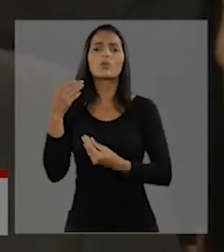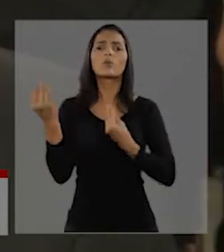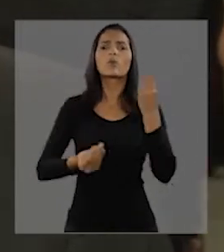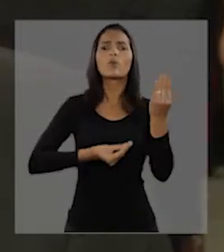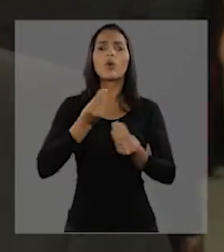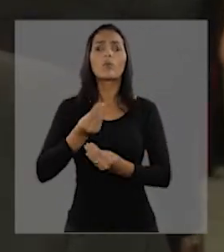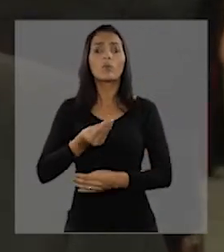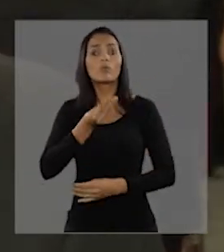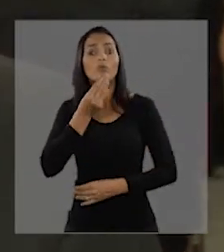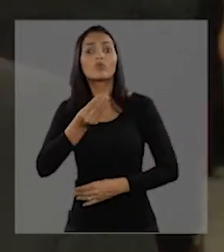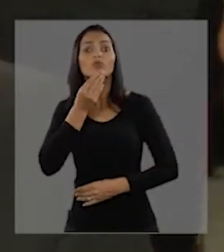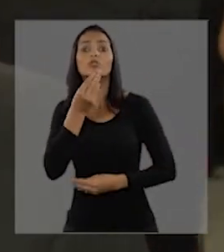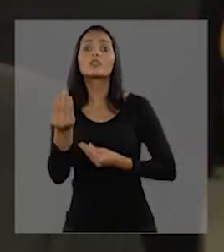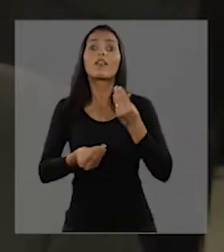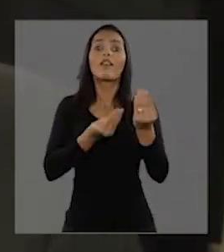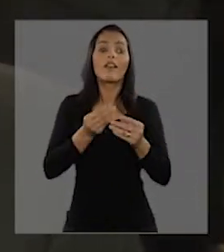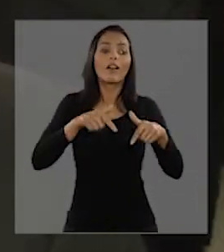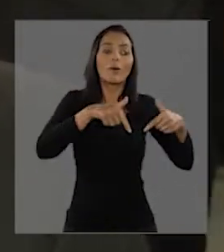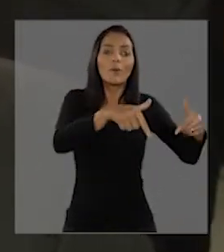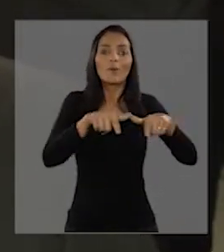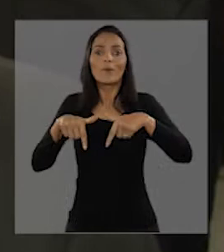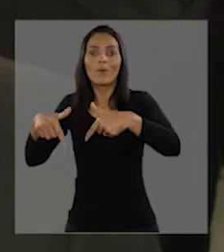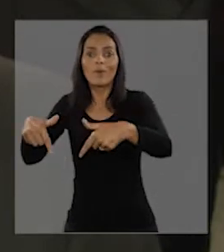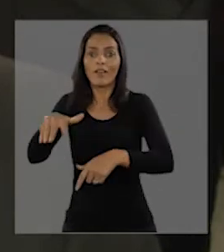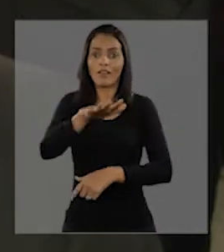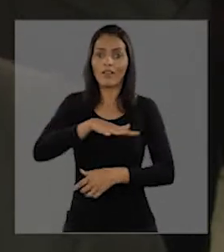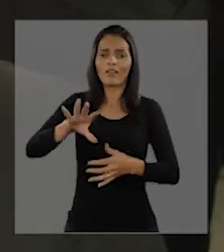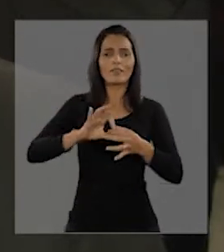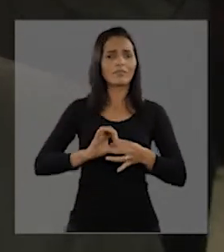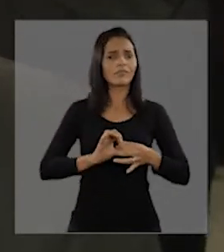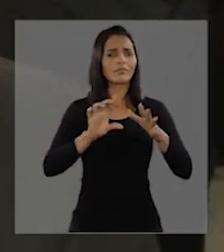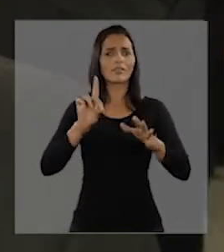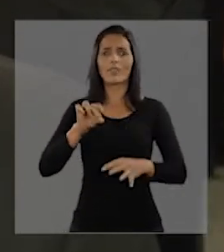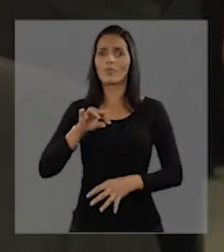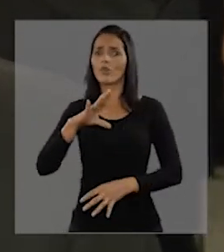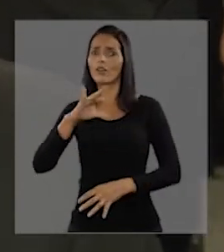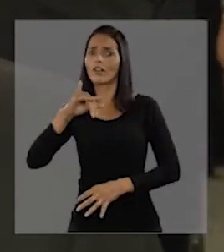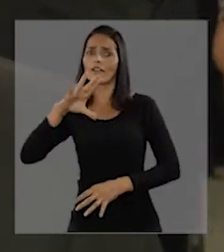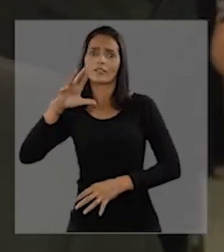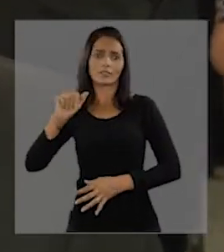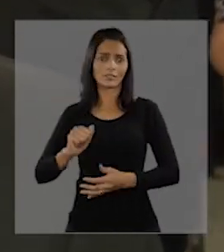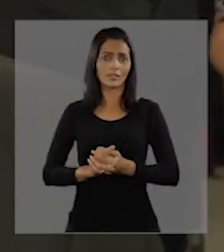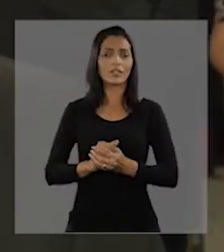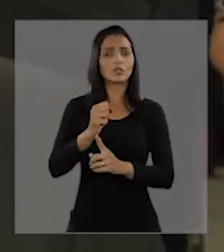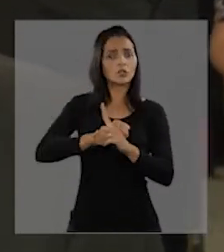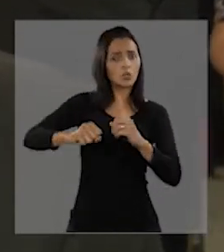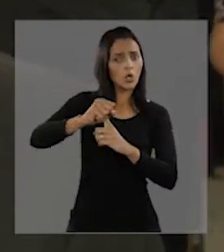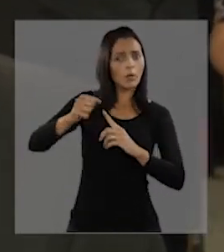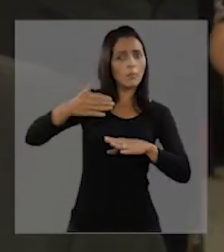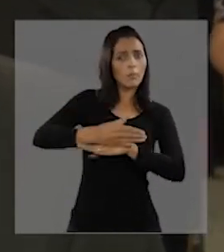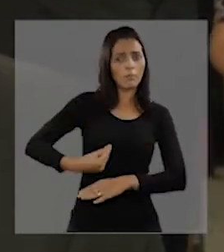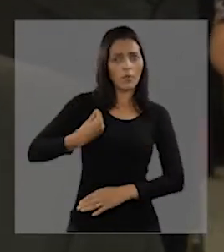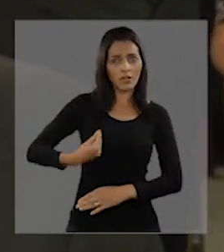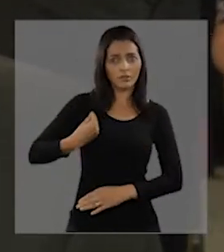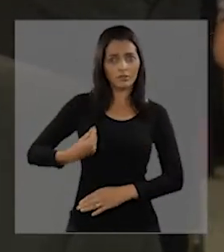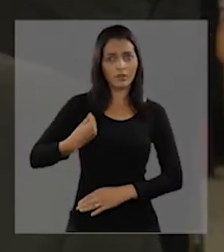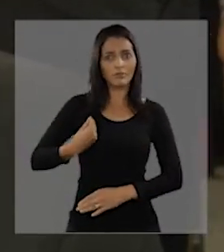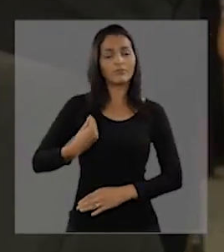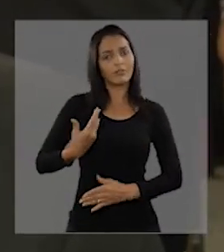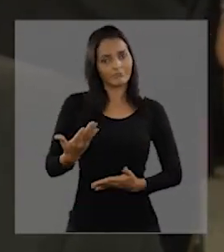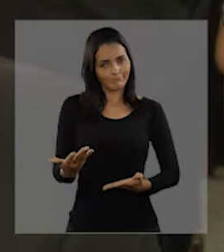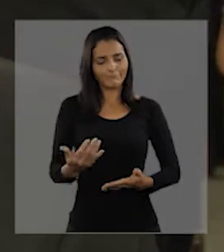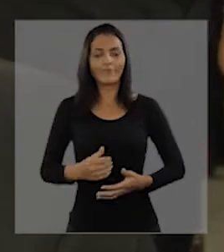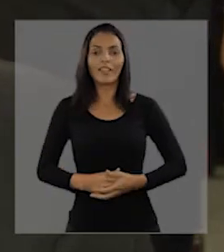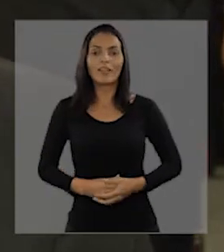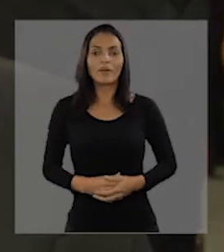de como deveria ser a conduta. É um espaço democrático, onde toda a sociedade participa, mesmo de forma indireta,